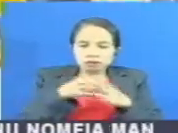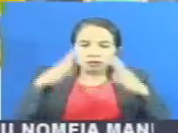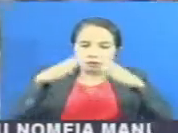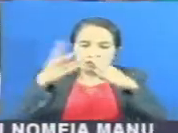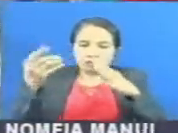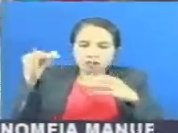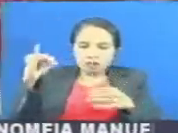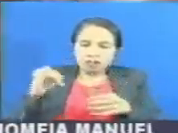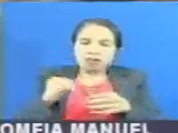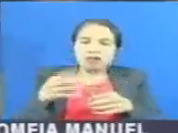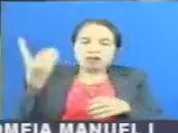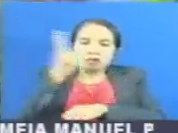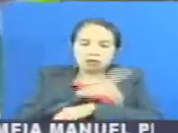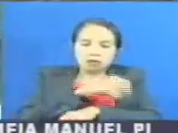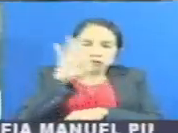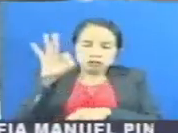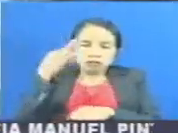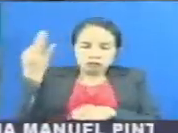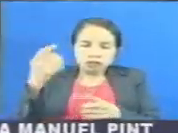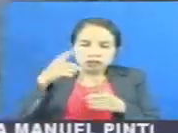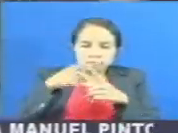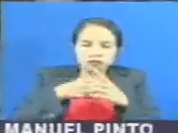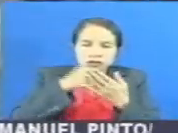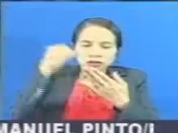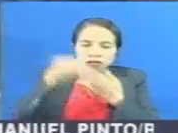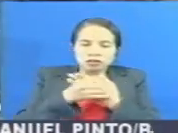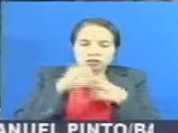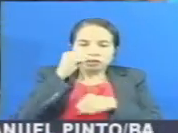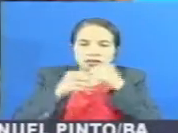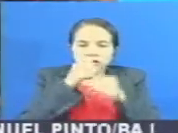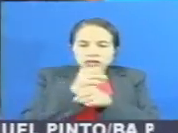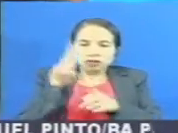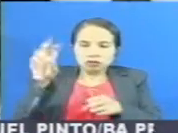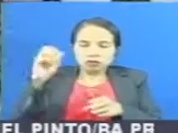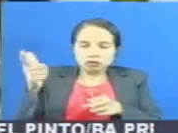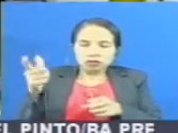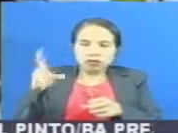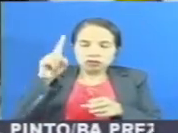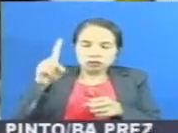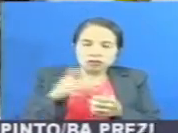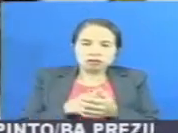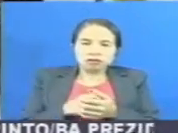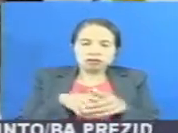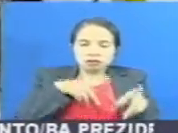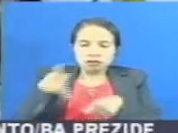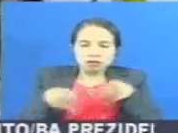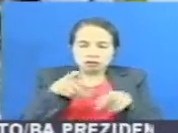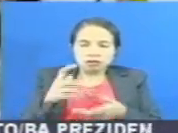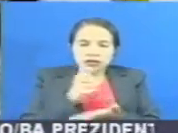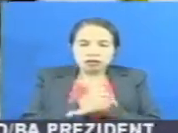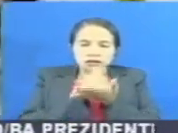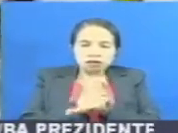Toloron Sanulo Racing Walu, Fulan Janeiro, Tinandri Hondrua, Rua Nulo Racing Ida. Enquanto ba povo